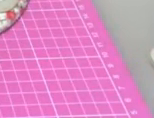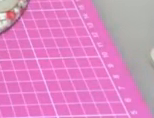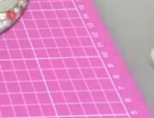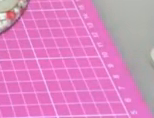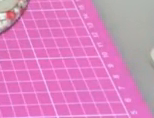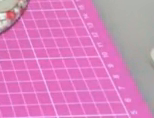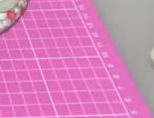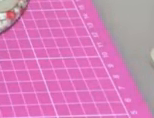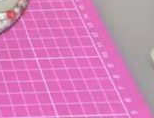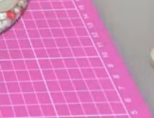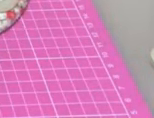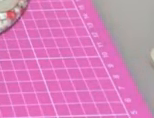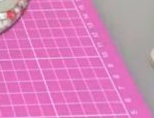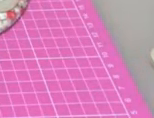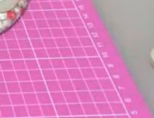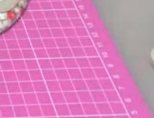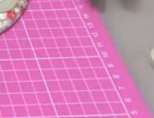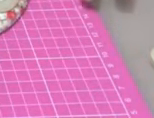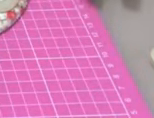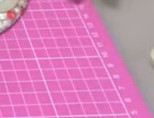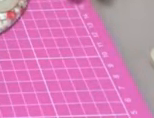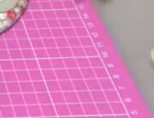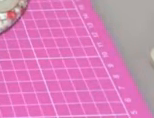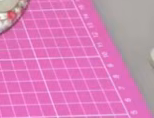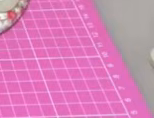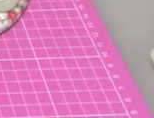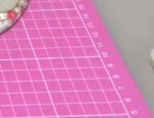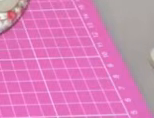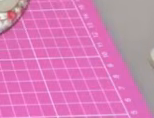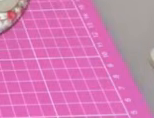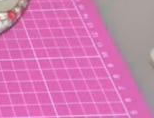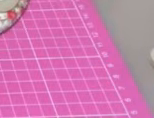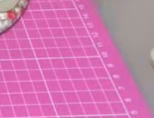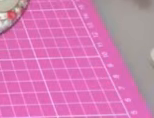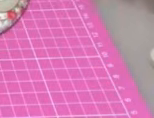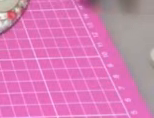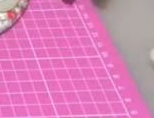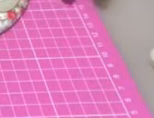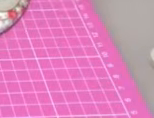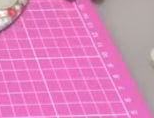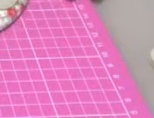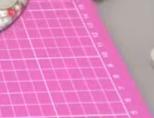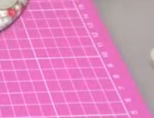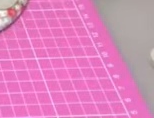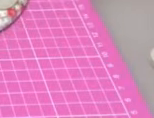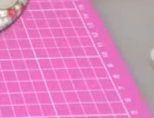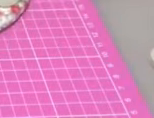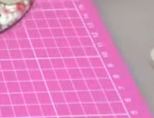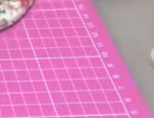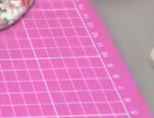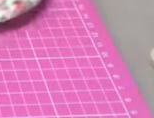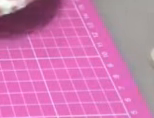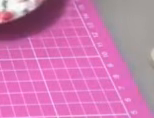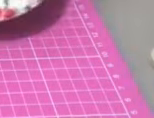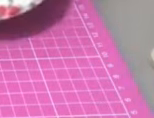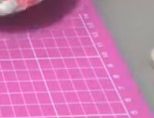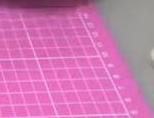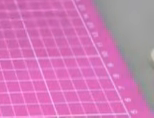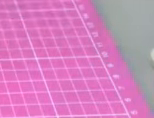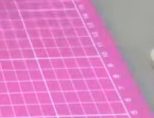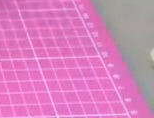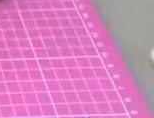da rosinha para mostrar a menina. Que é menina. Podia ser um lacinho, né? Aí,